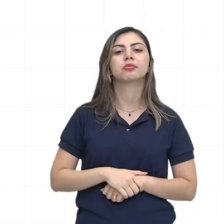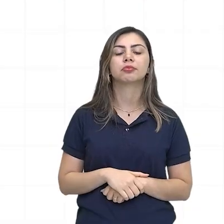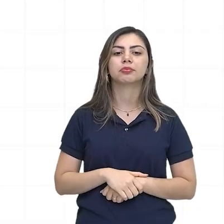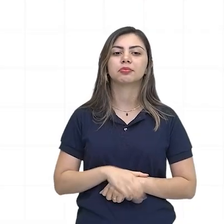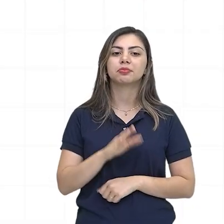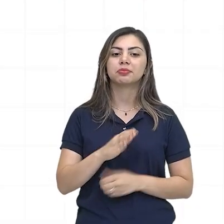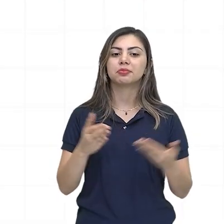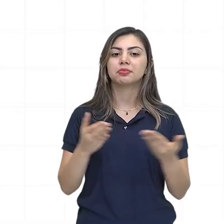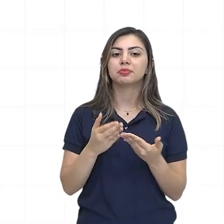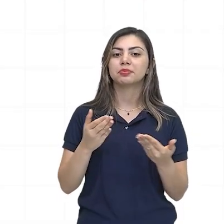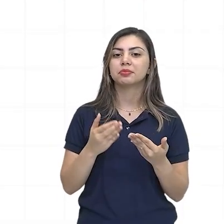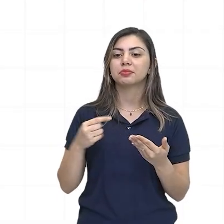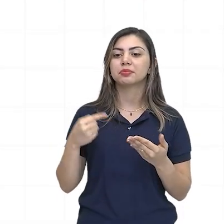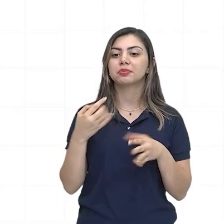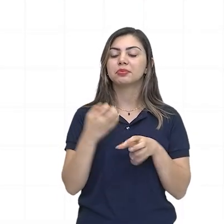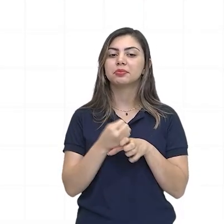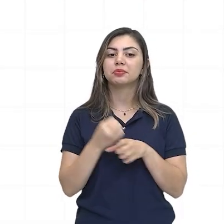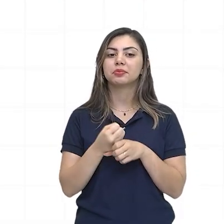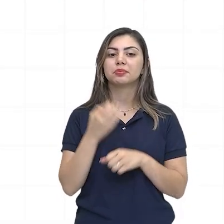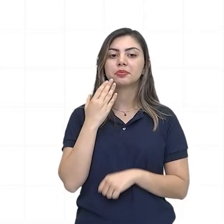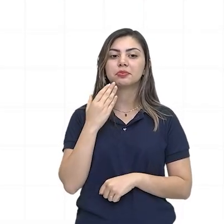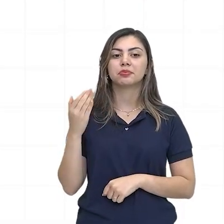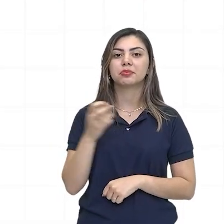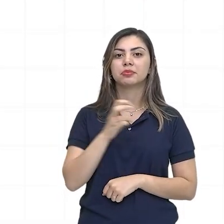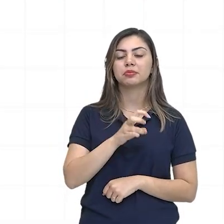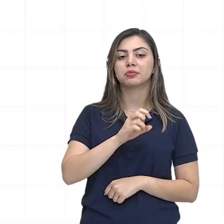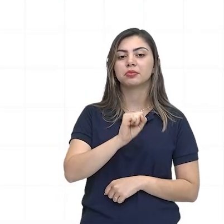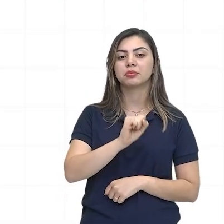resolver agora essas expressões. Olha aí, nós temos